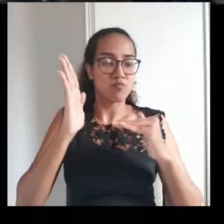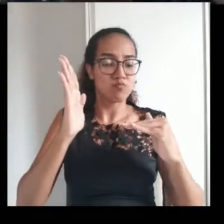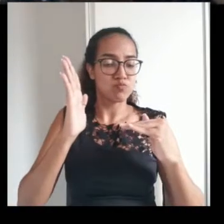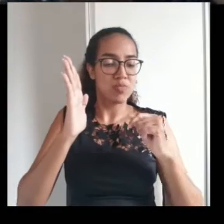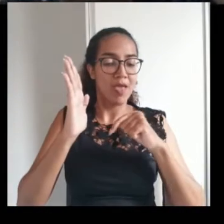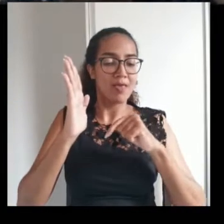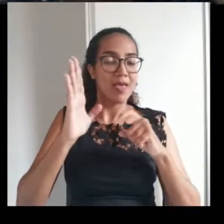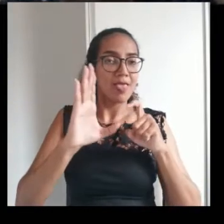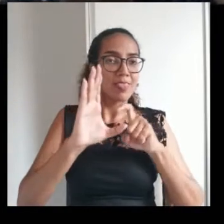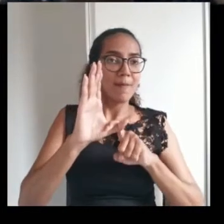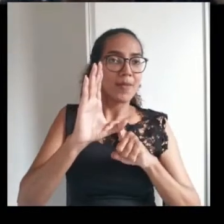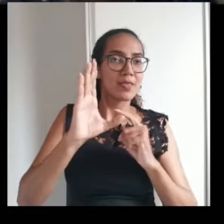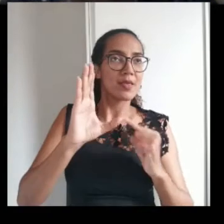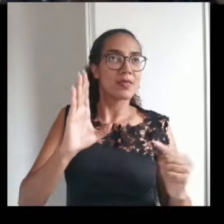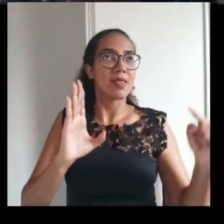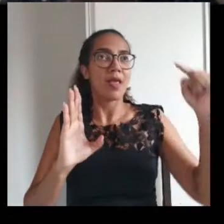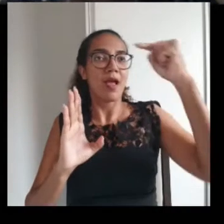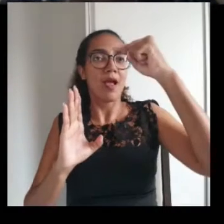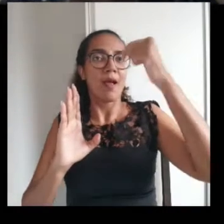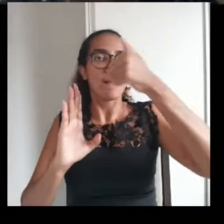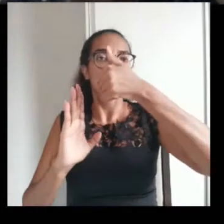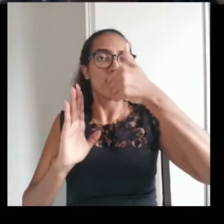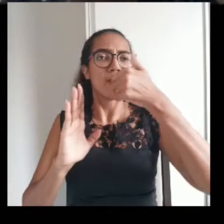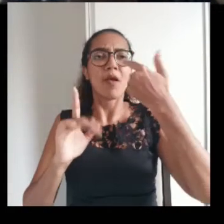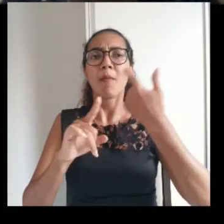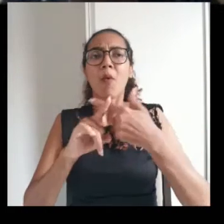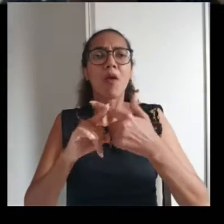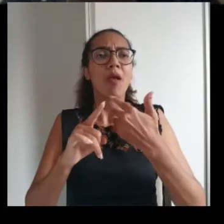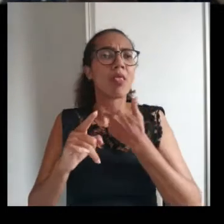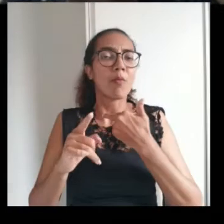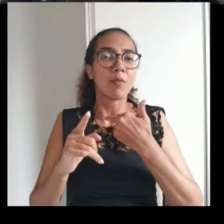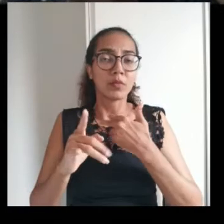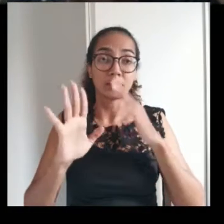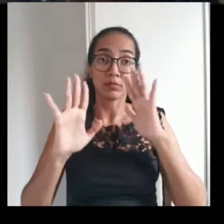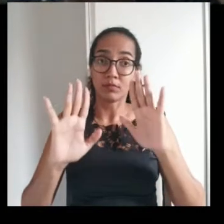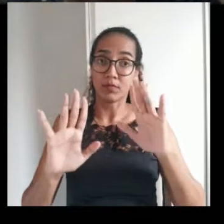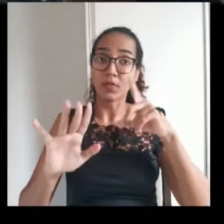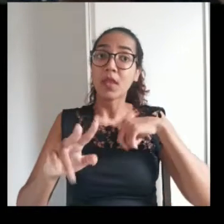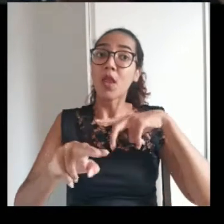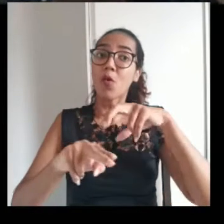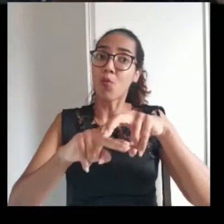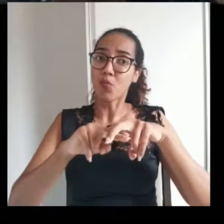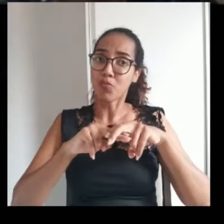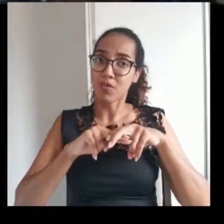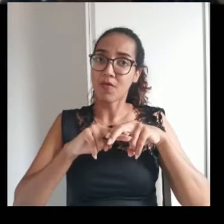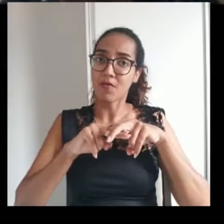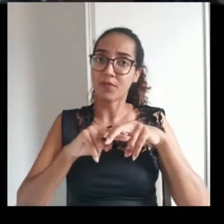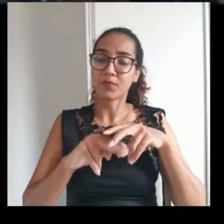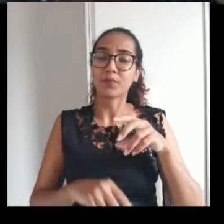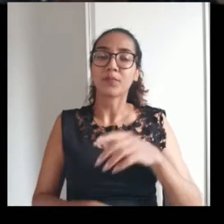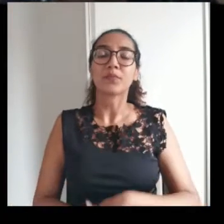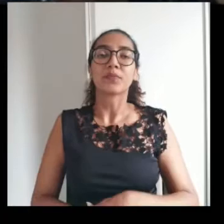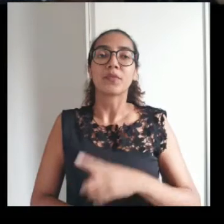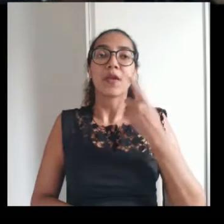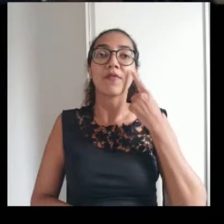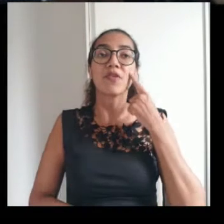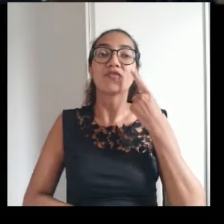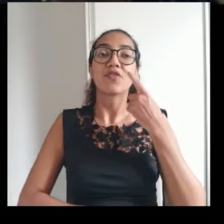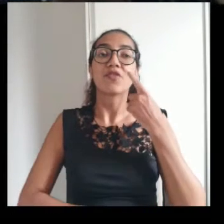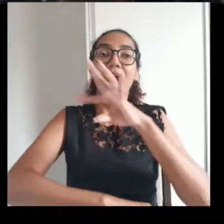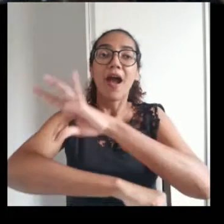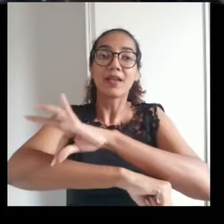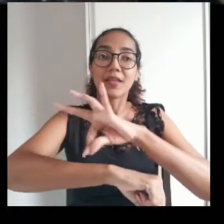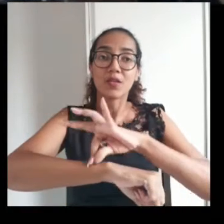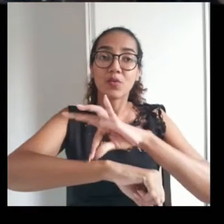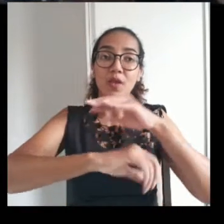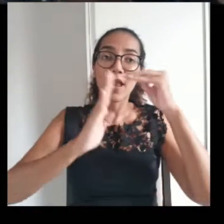uma razão para isso, né? Eu até deixei aqui, né? Veja, a arquitetura em camadas, que é o que vocês vão usar no projeto, ela